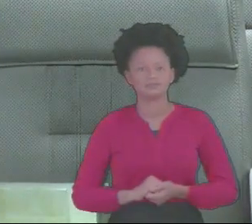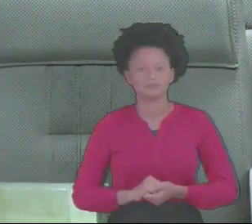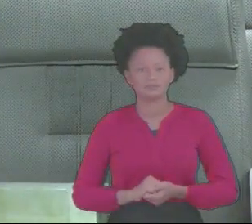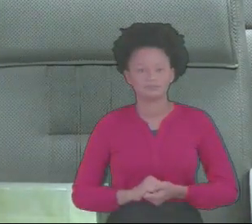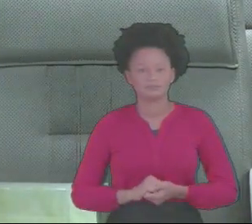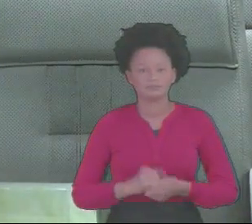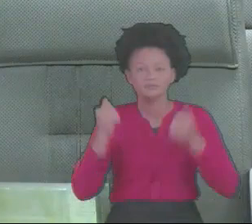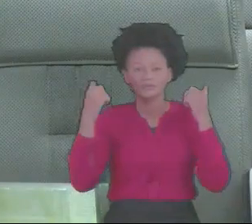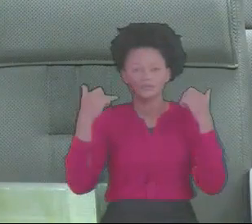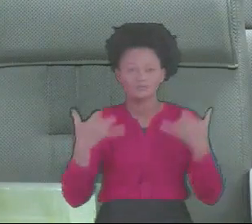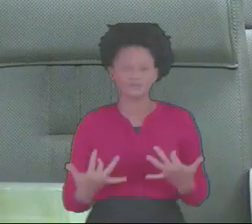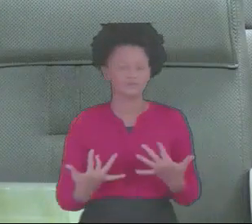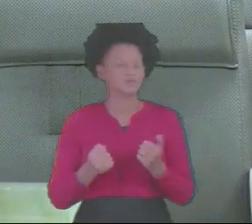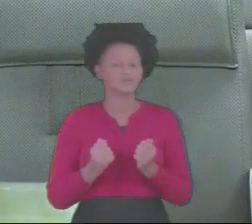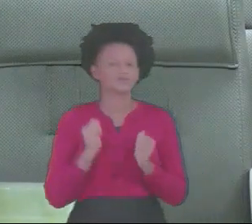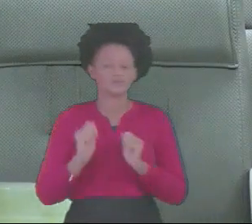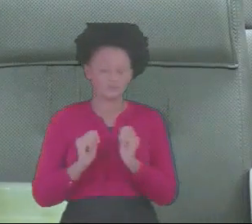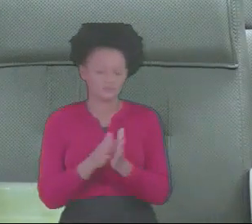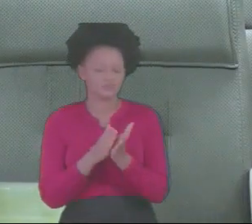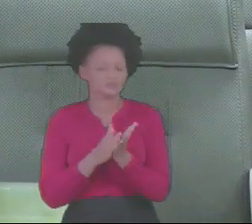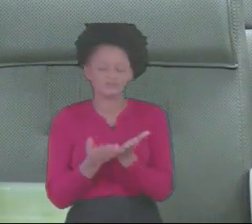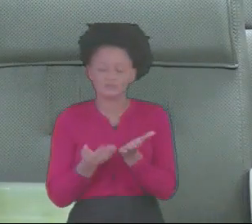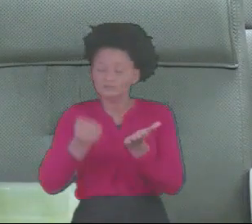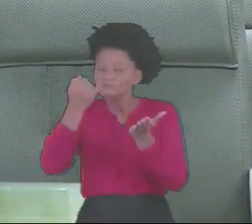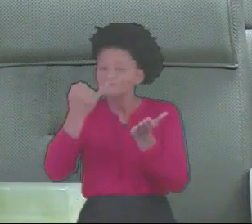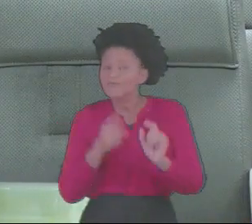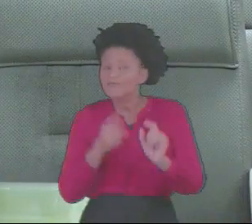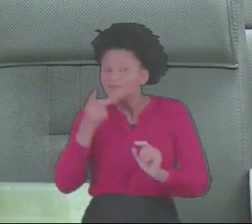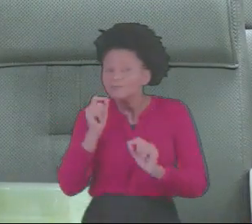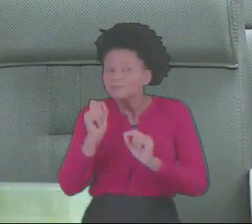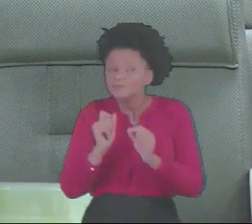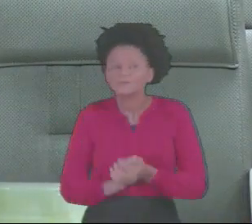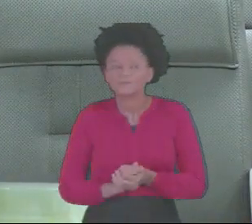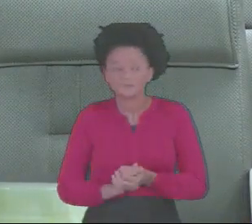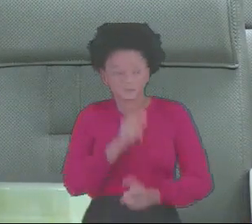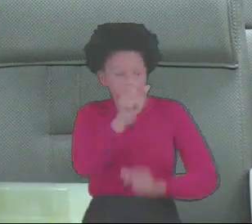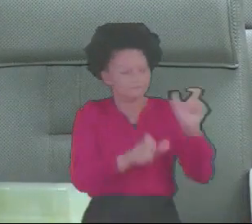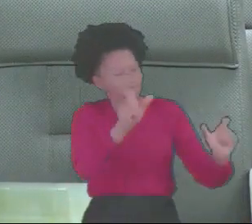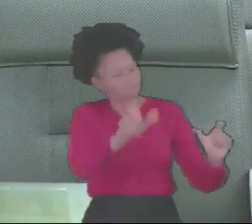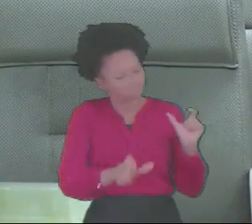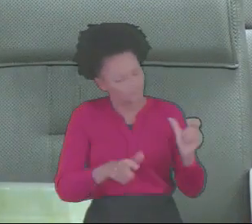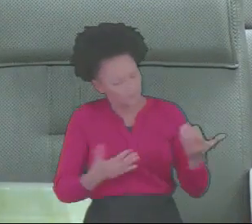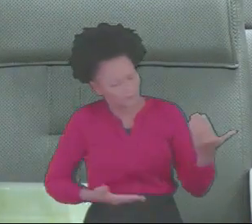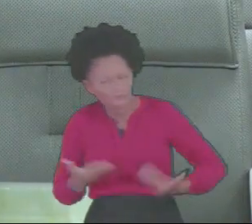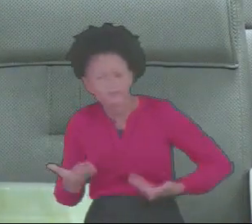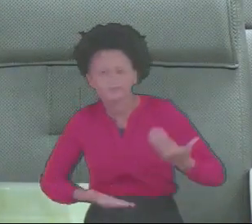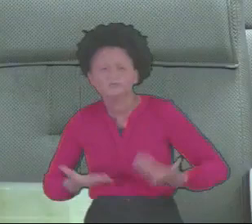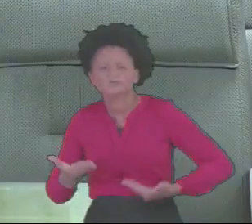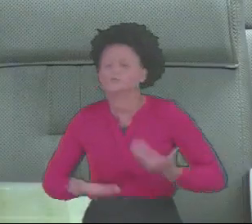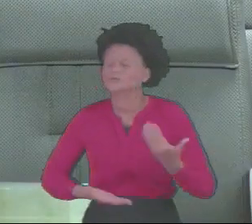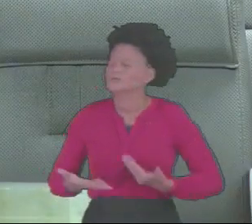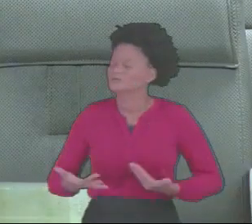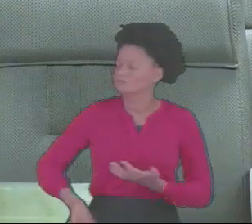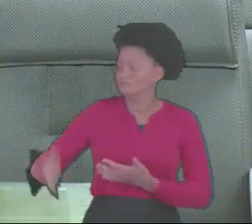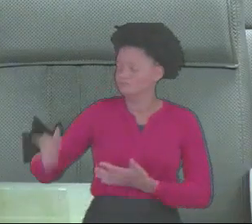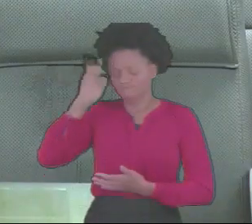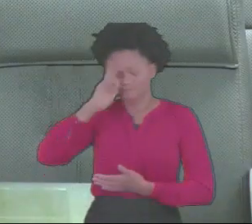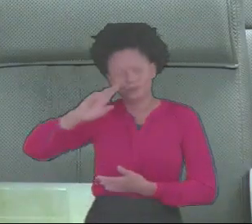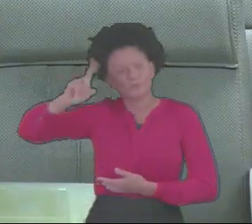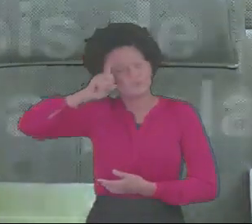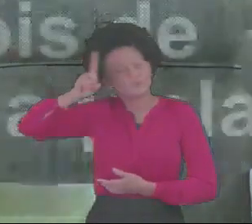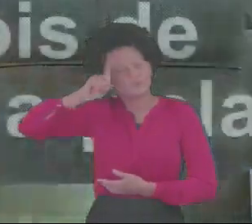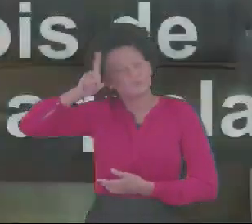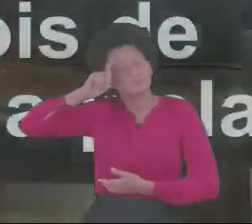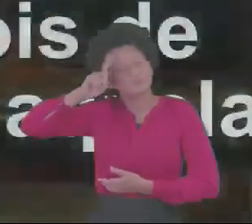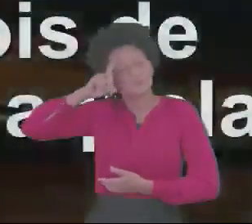e diz assim a palavra do senhor e você viu o povo ao senhor todos os dias de Josué